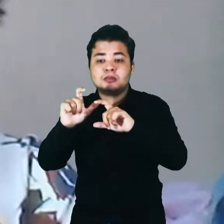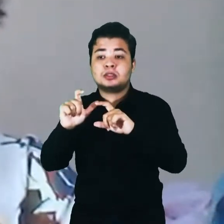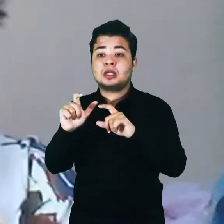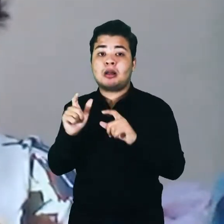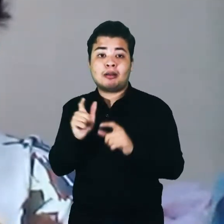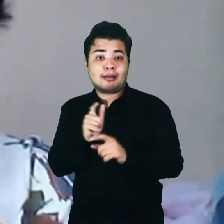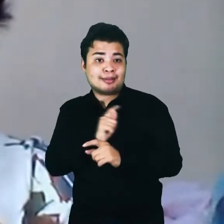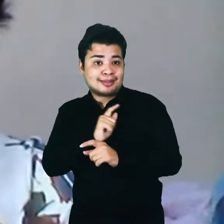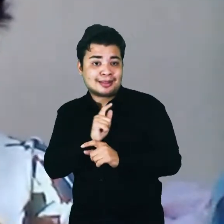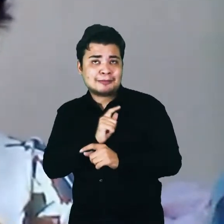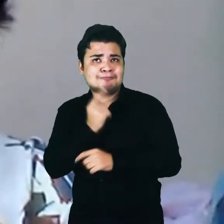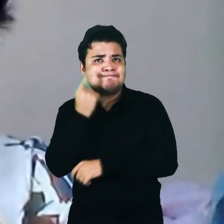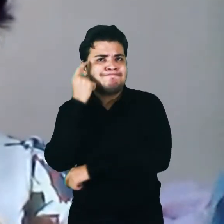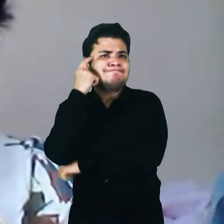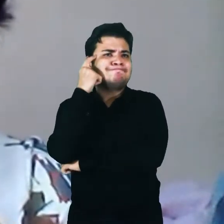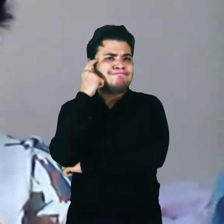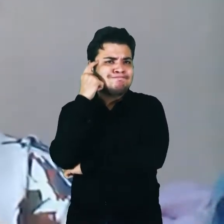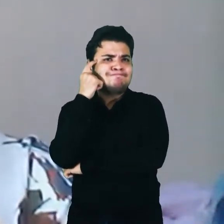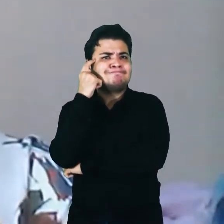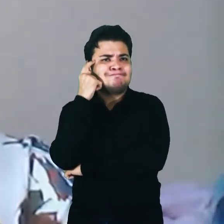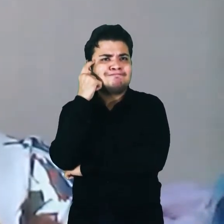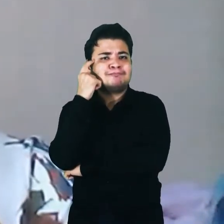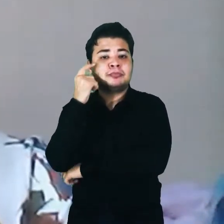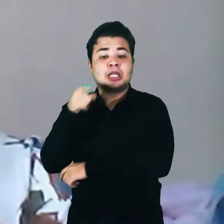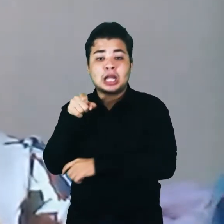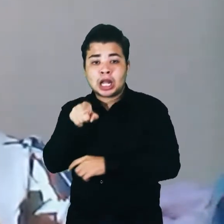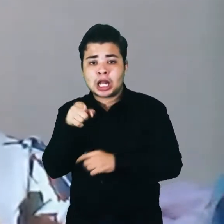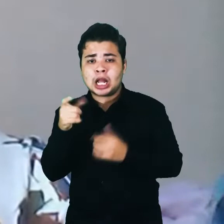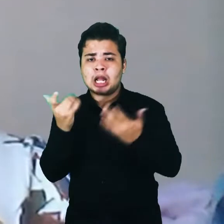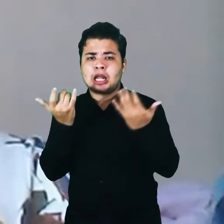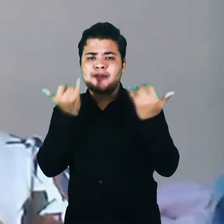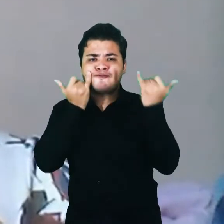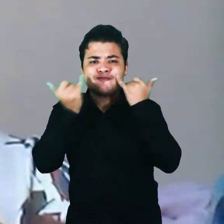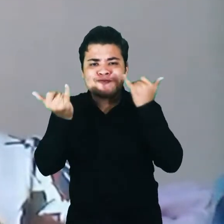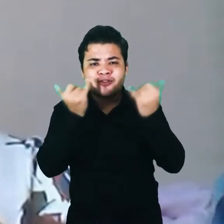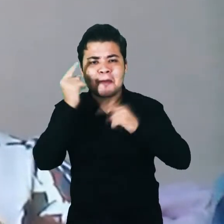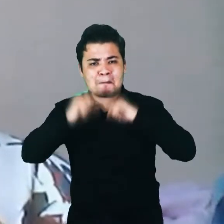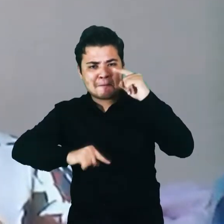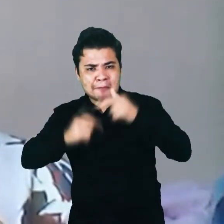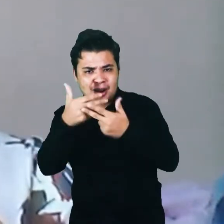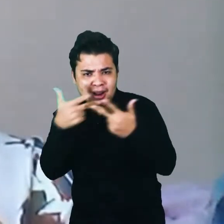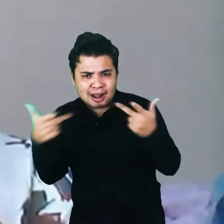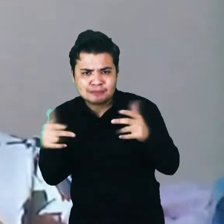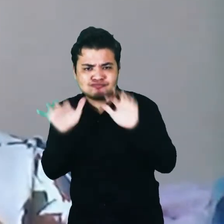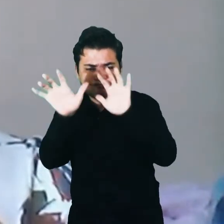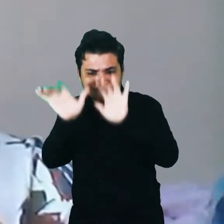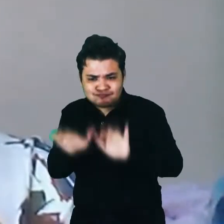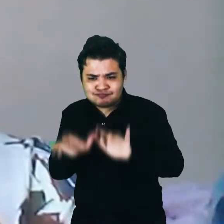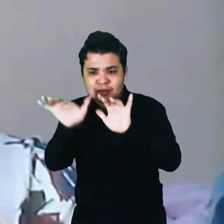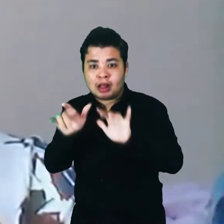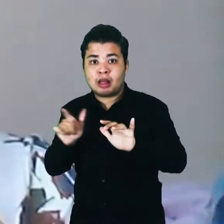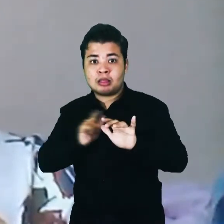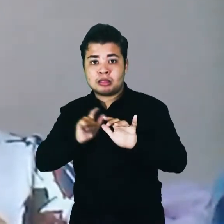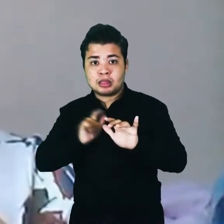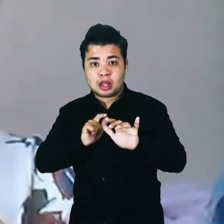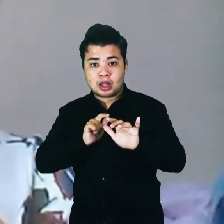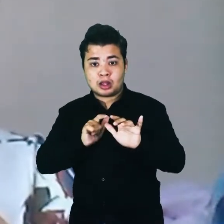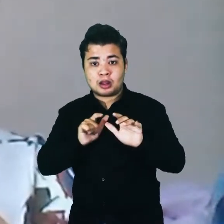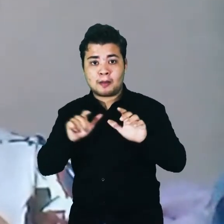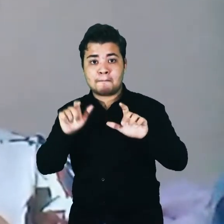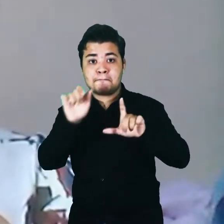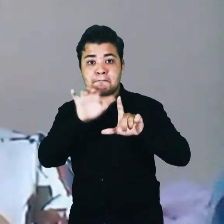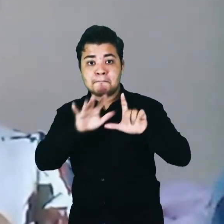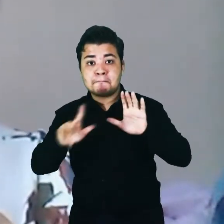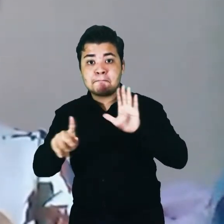a pensar em ter os dados desses materiais colocados em bancos de dados. Só